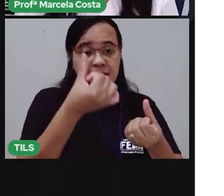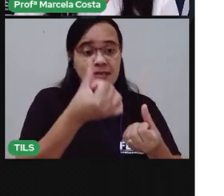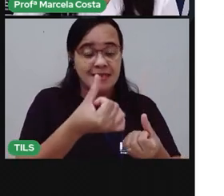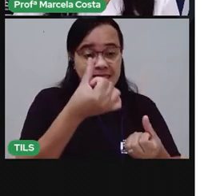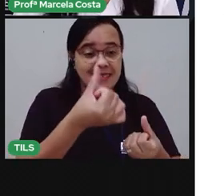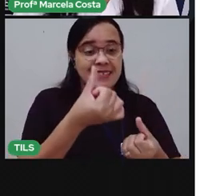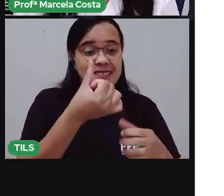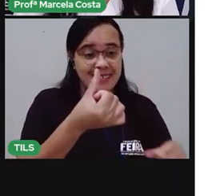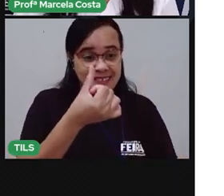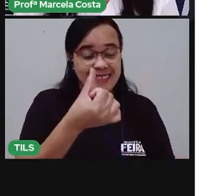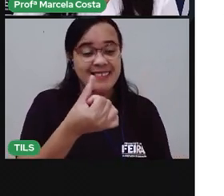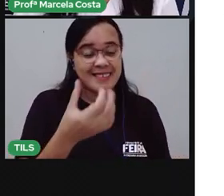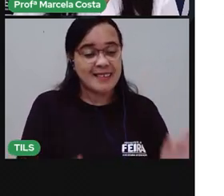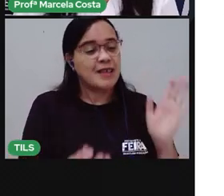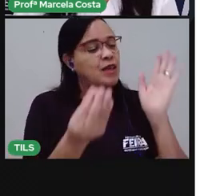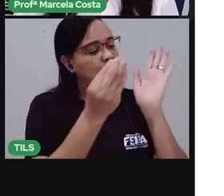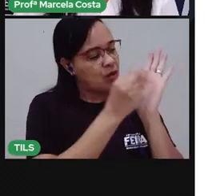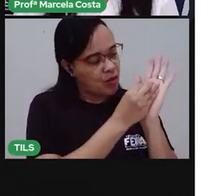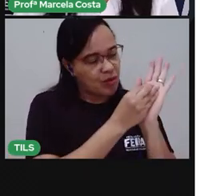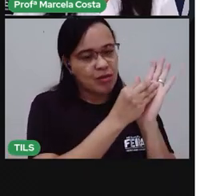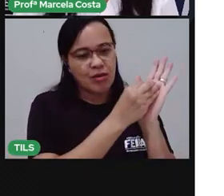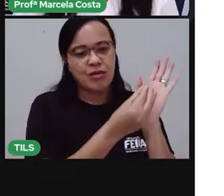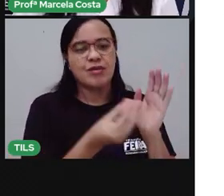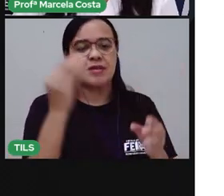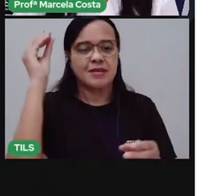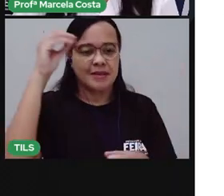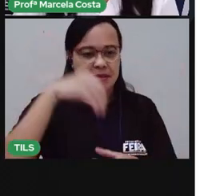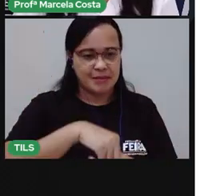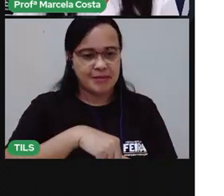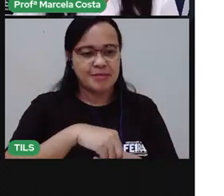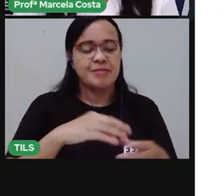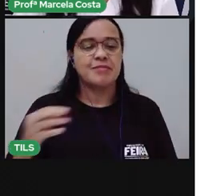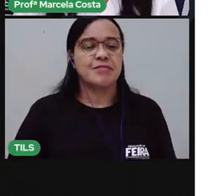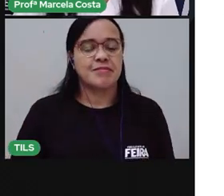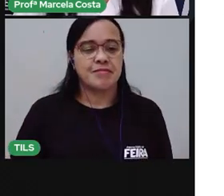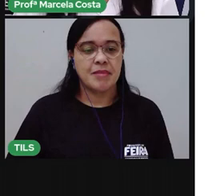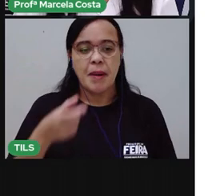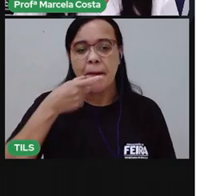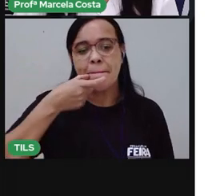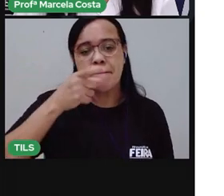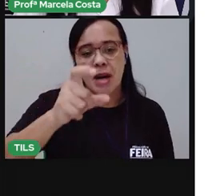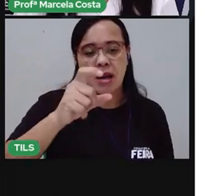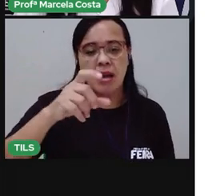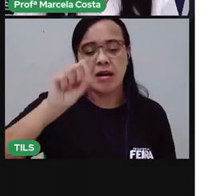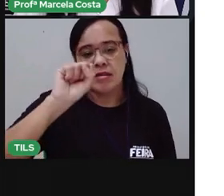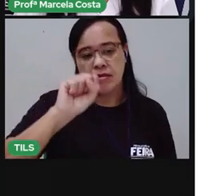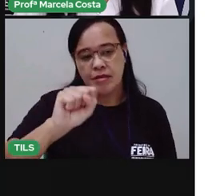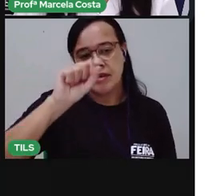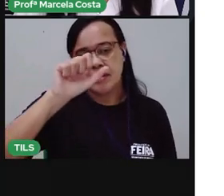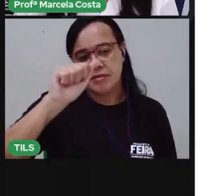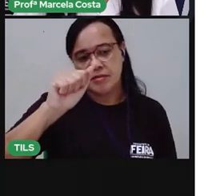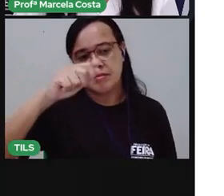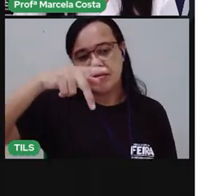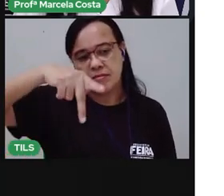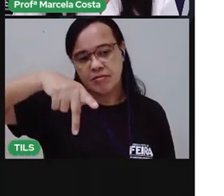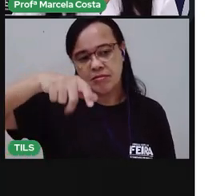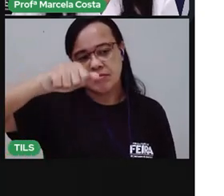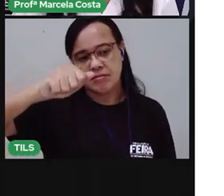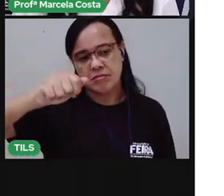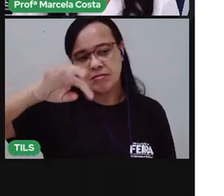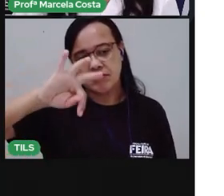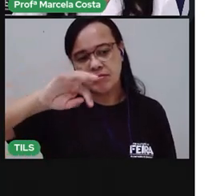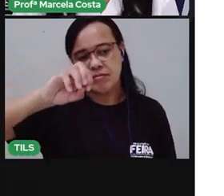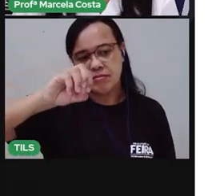letras coloque nesse espaço agora a palavra sapato e